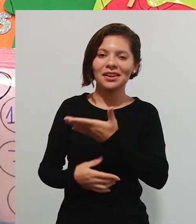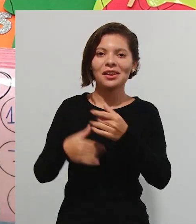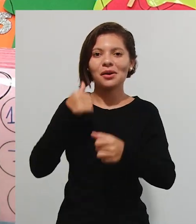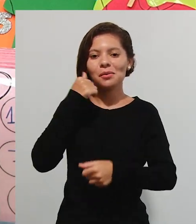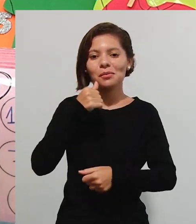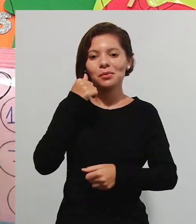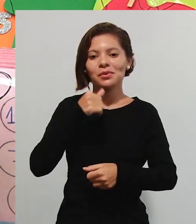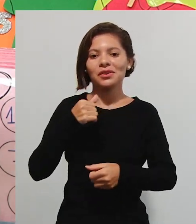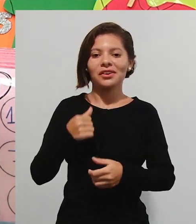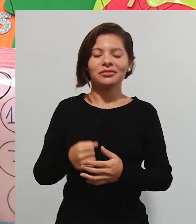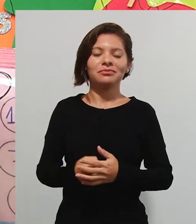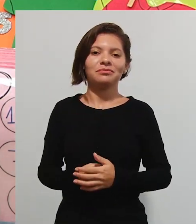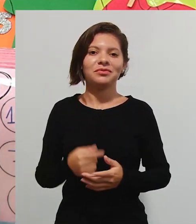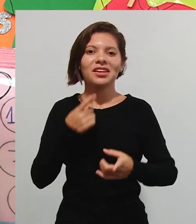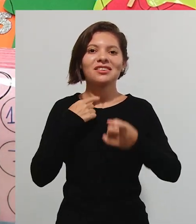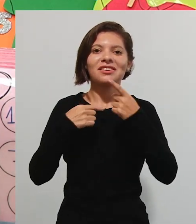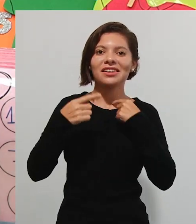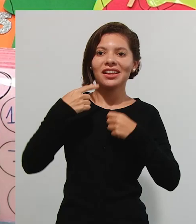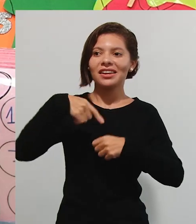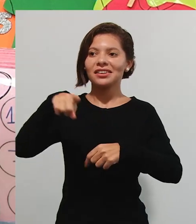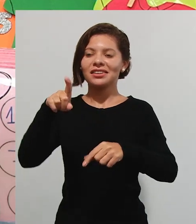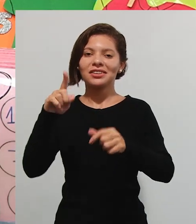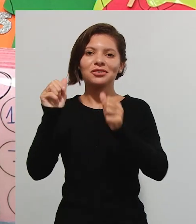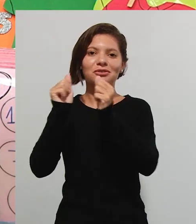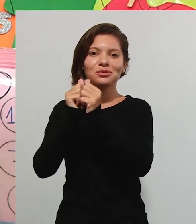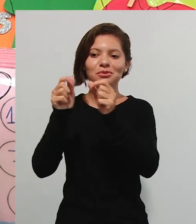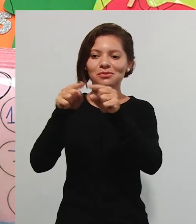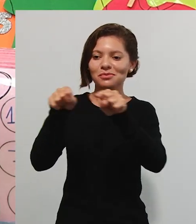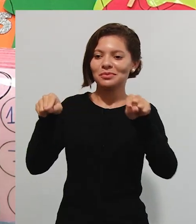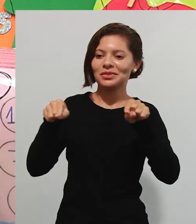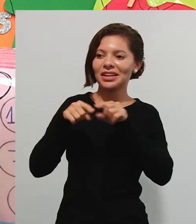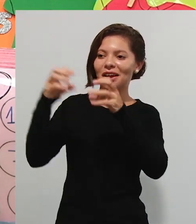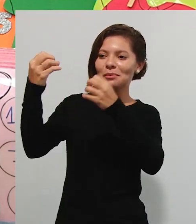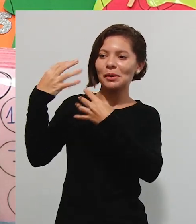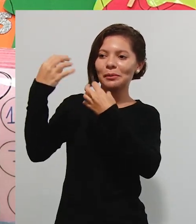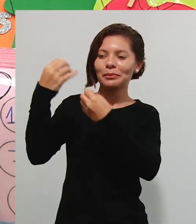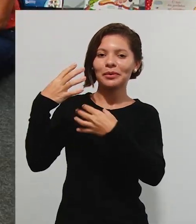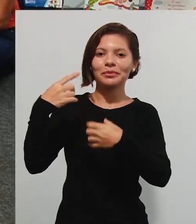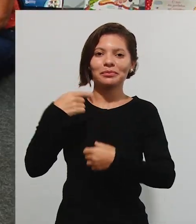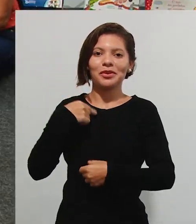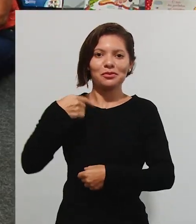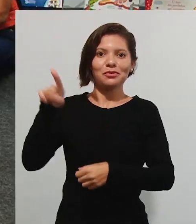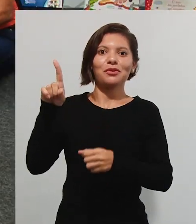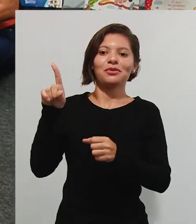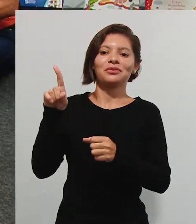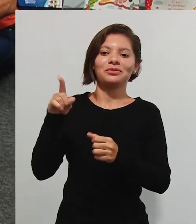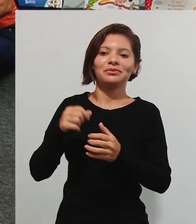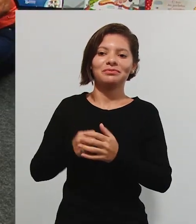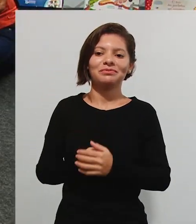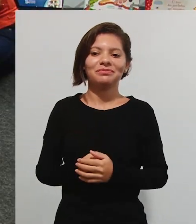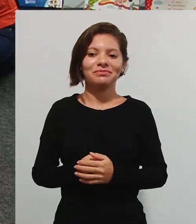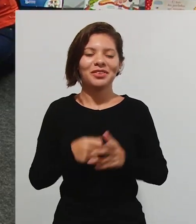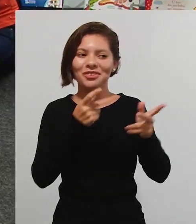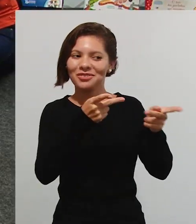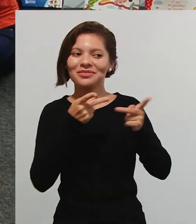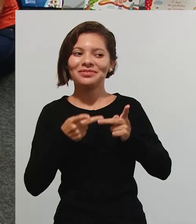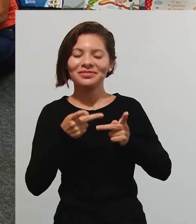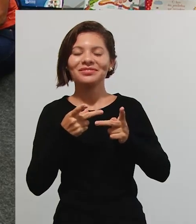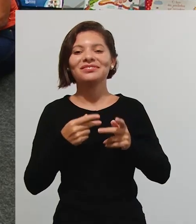trabalha? A gente fica com vontade de ir para sua sala. Eu acho que qualquer dia eu vou lá para sua sala, hein? Tá convidada aí,